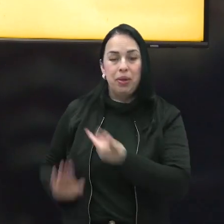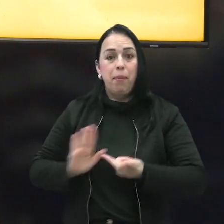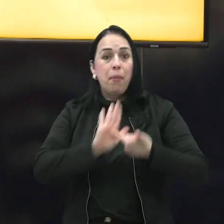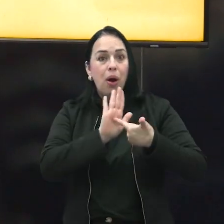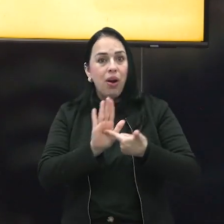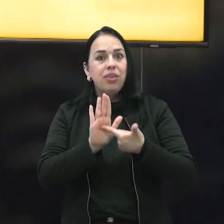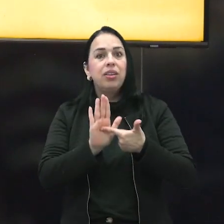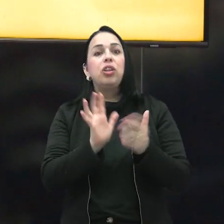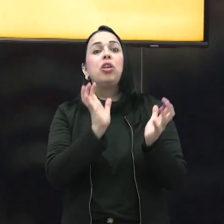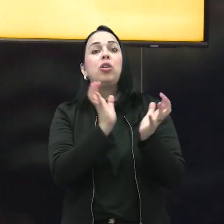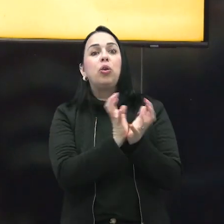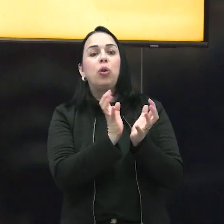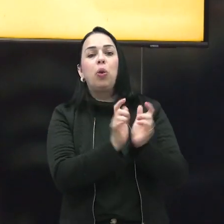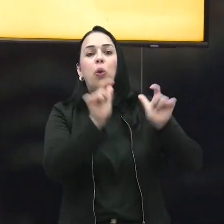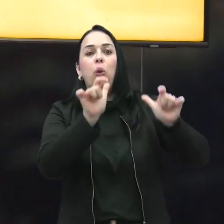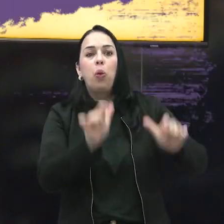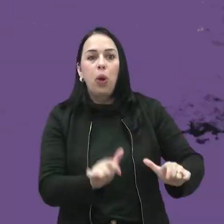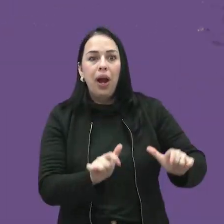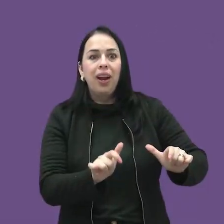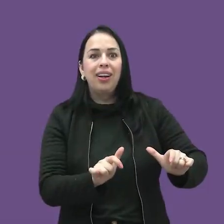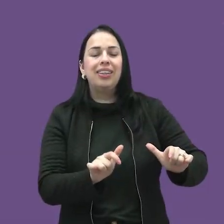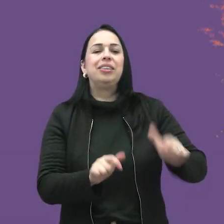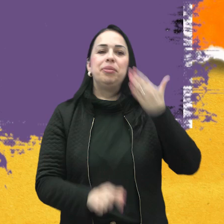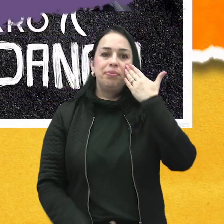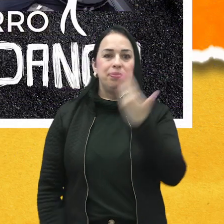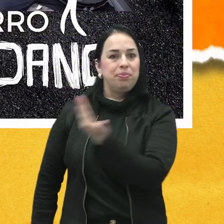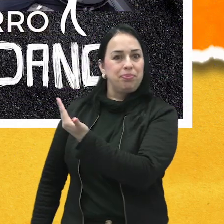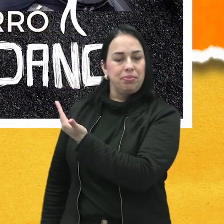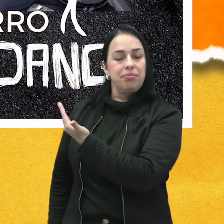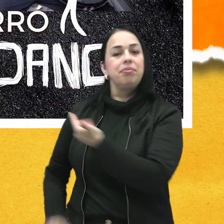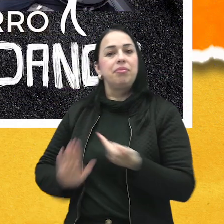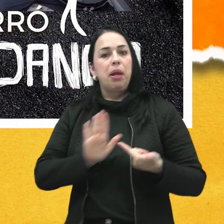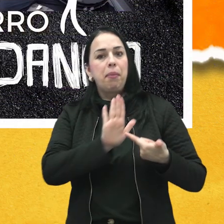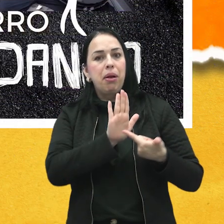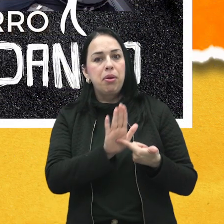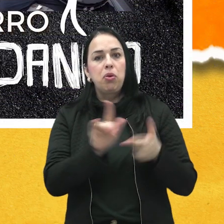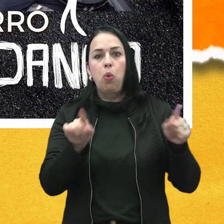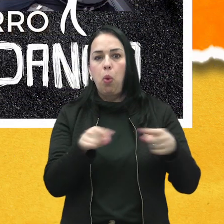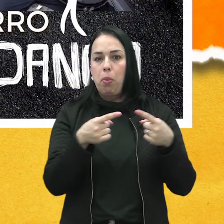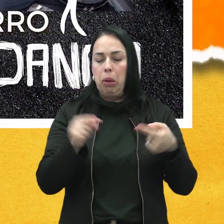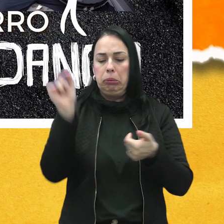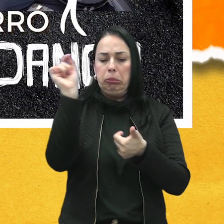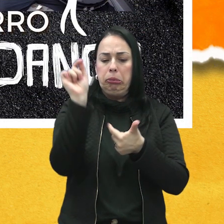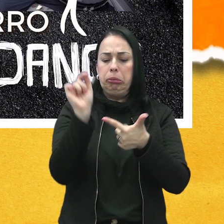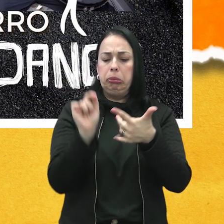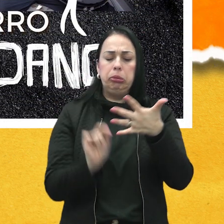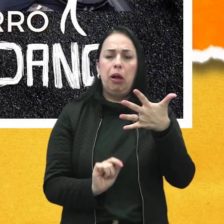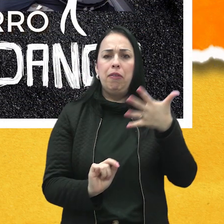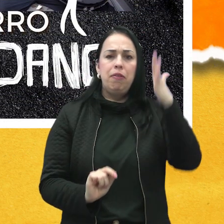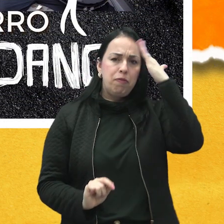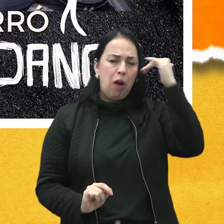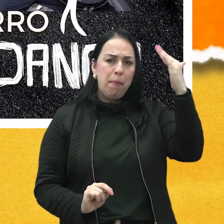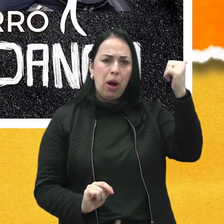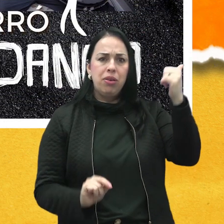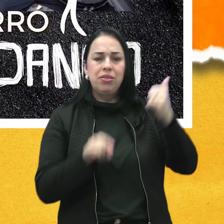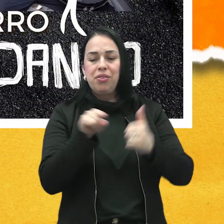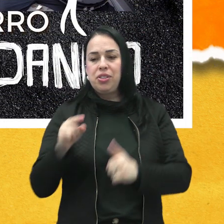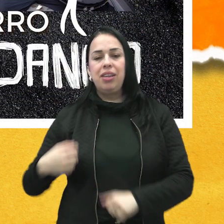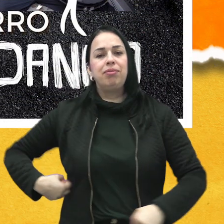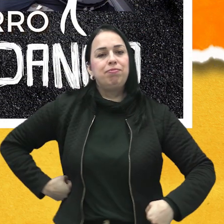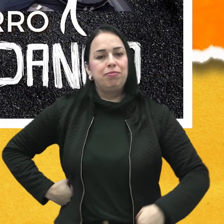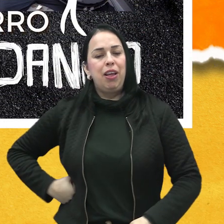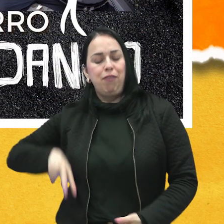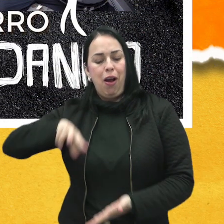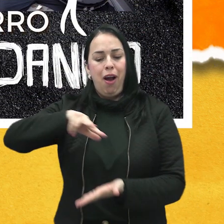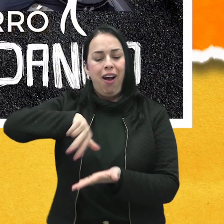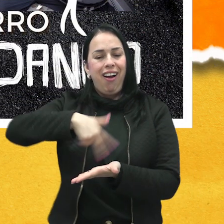se apresenta no Quintal Skate Park, no evento Forró no Pôr do Sol. Eles se apresentam com um repertório repleto de clássicos que promete